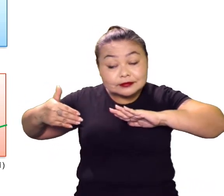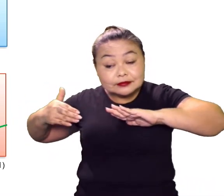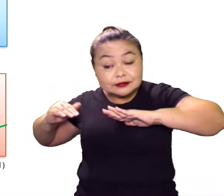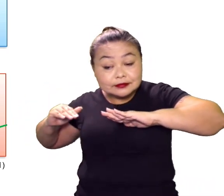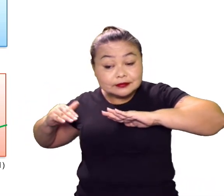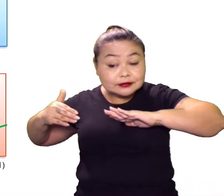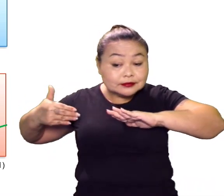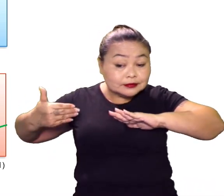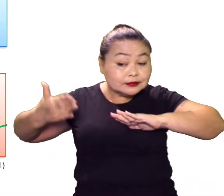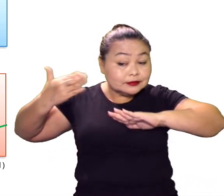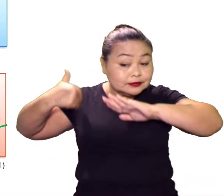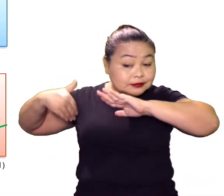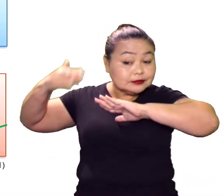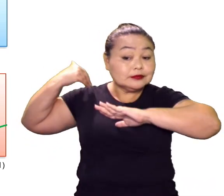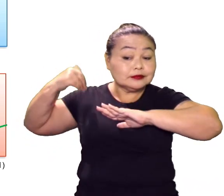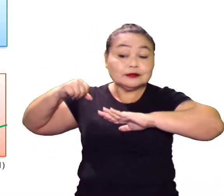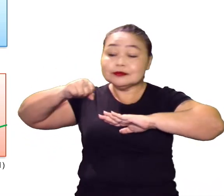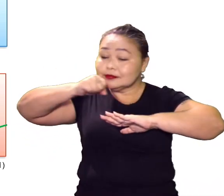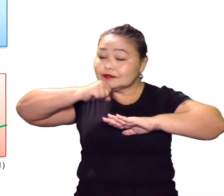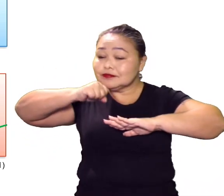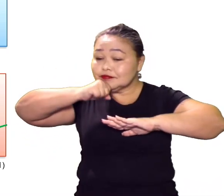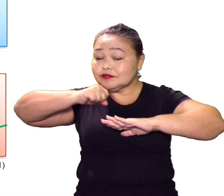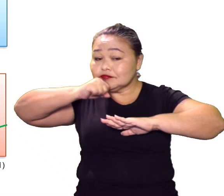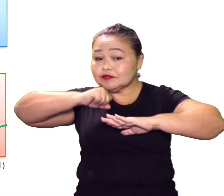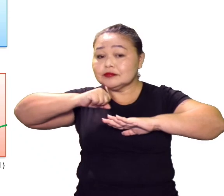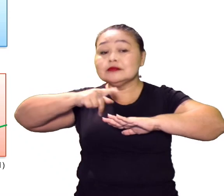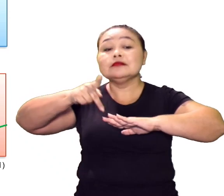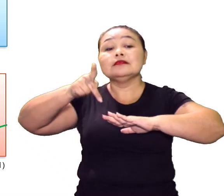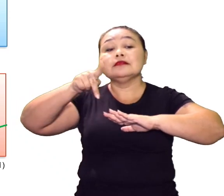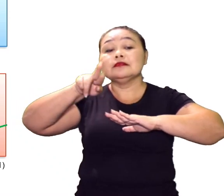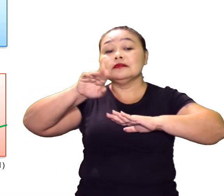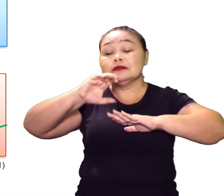aí antigo, áreas